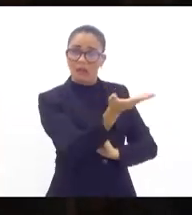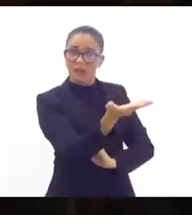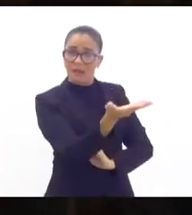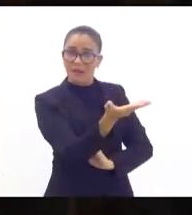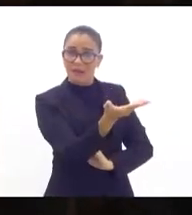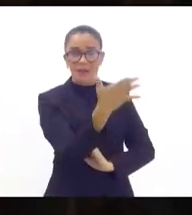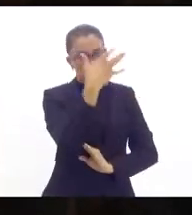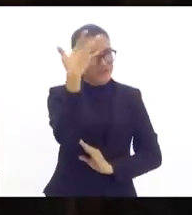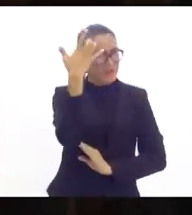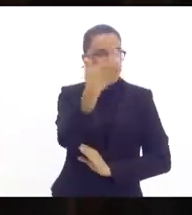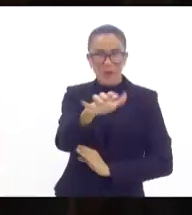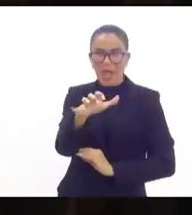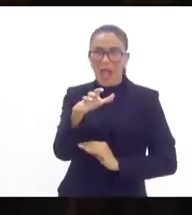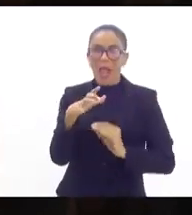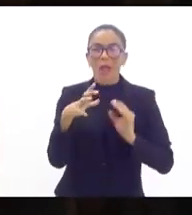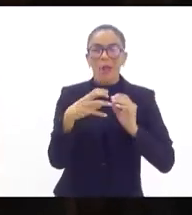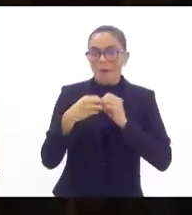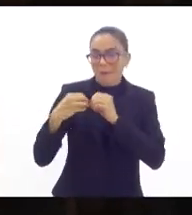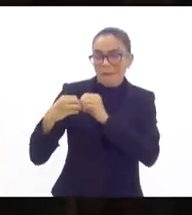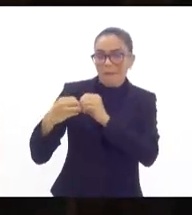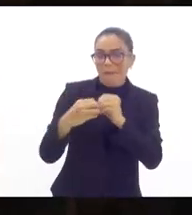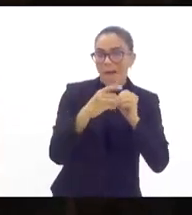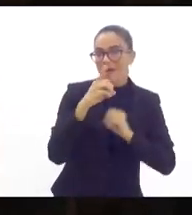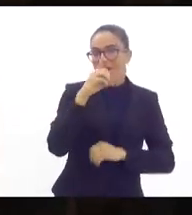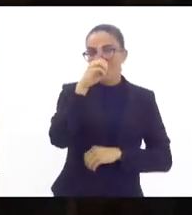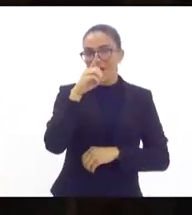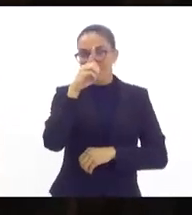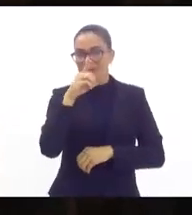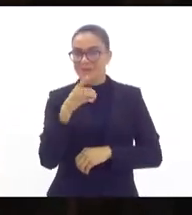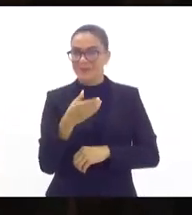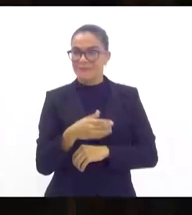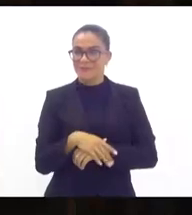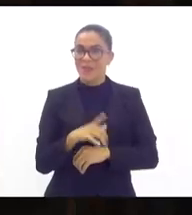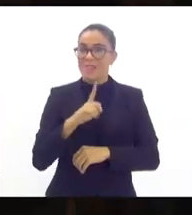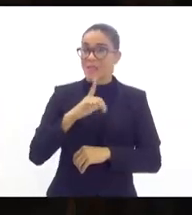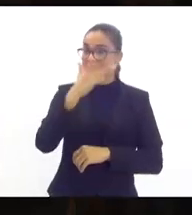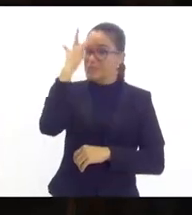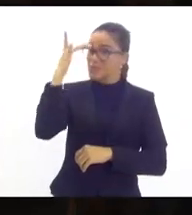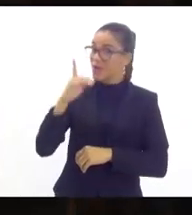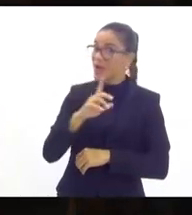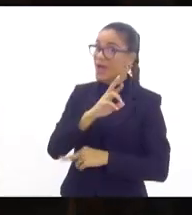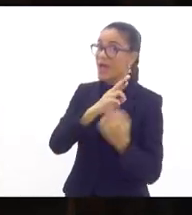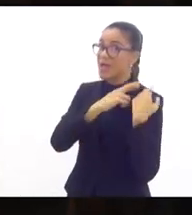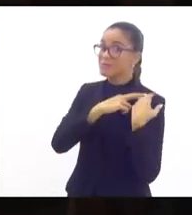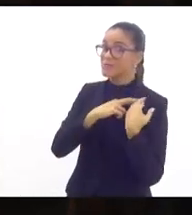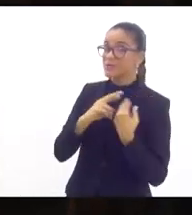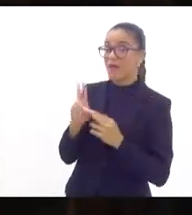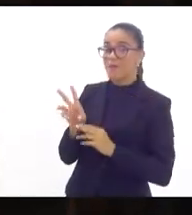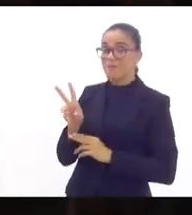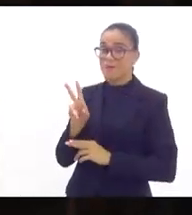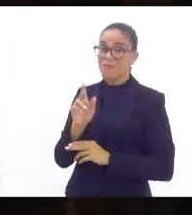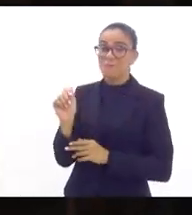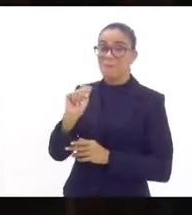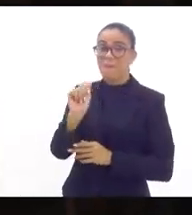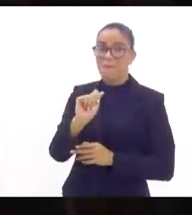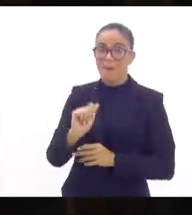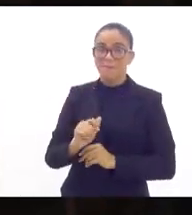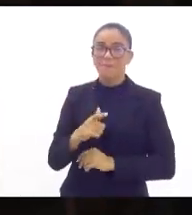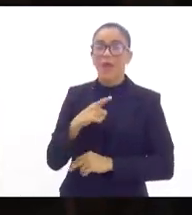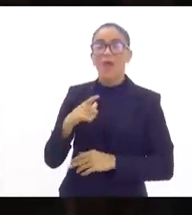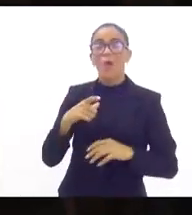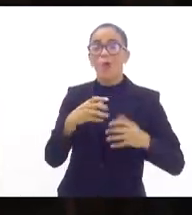quer colocar perto de lugar que corra um risco querem colocar o flanelinha tá lá garantindo a vaga aí chega o caminhão do reboque